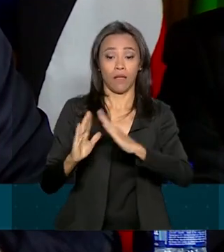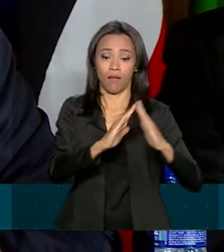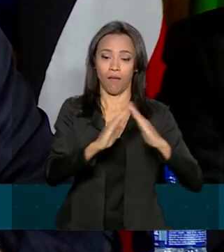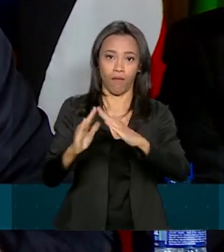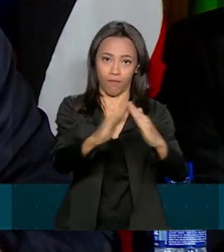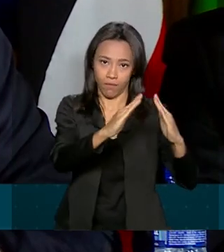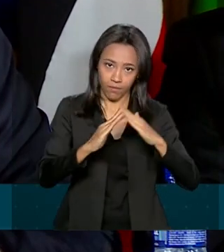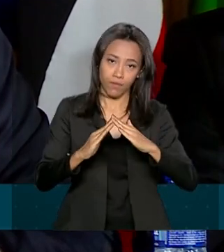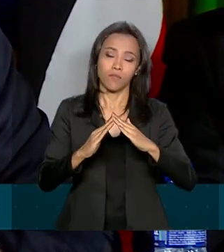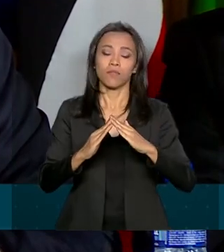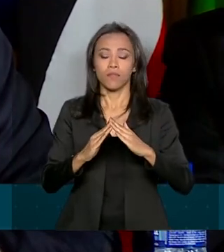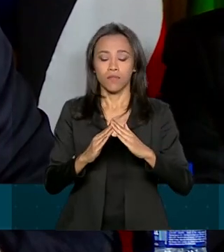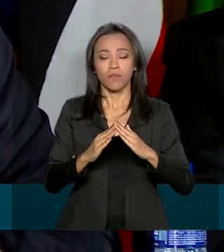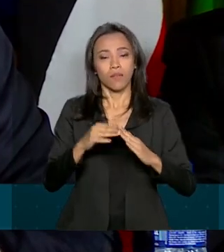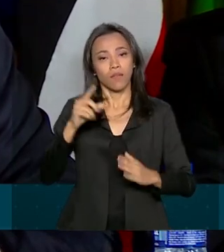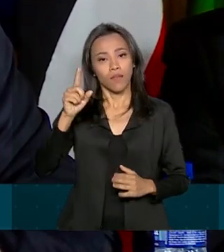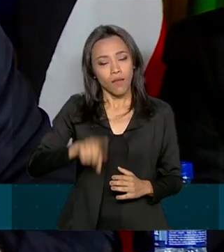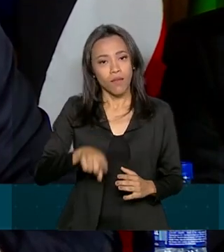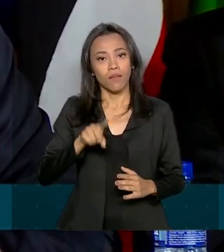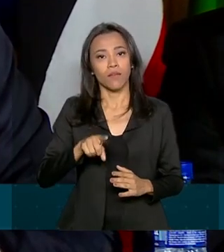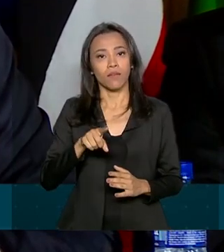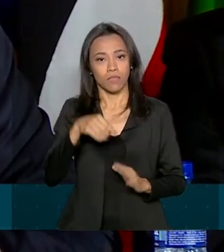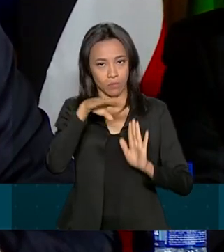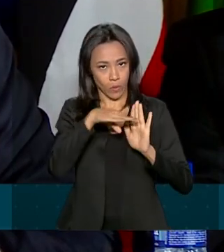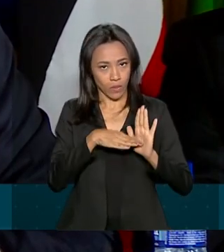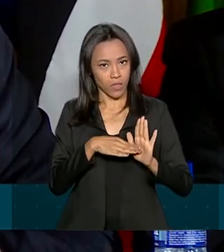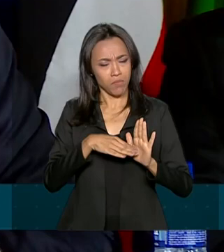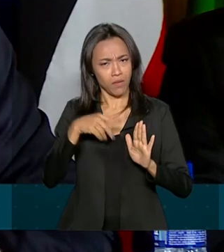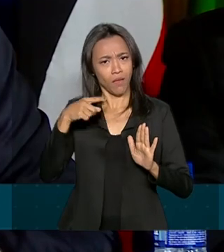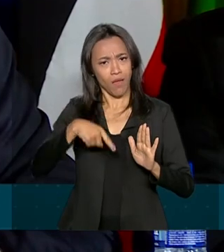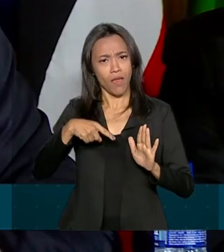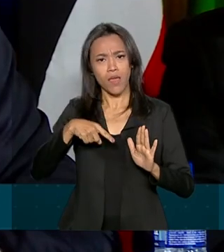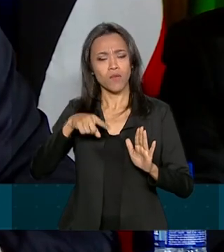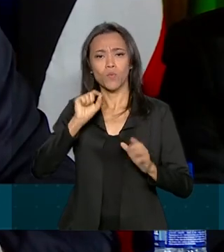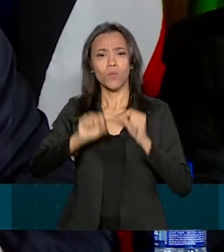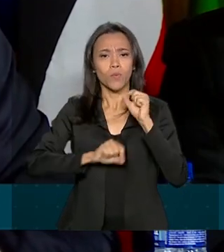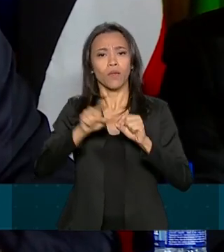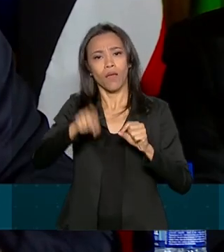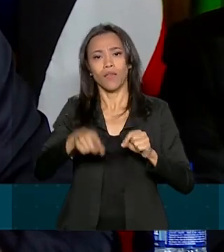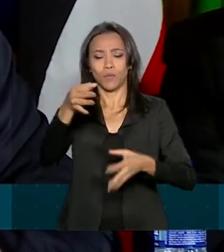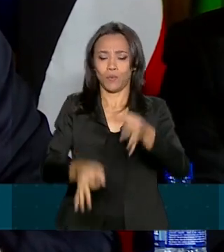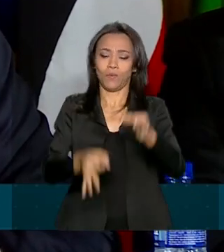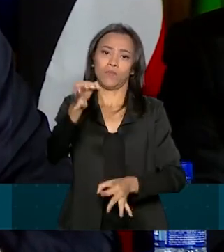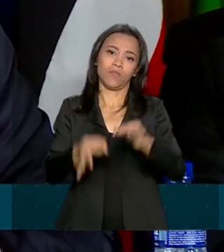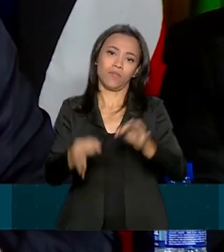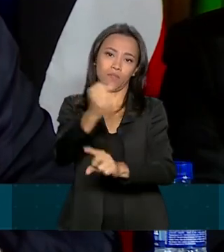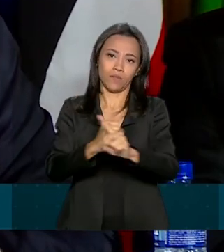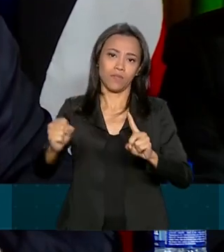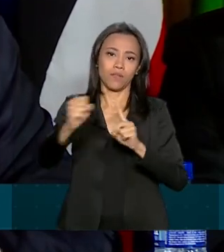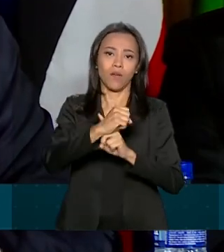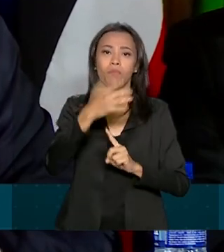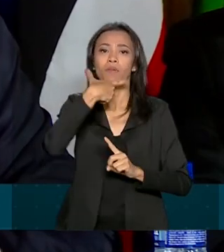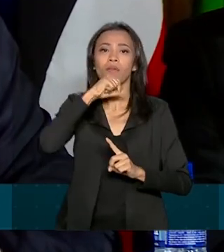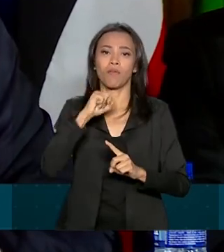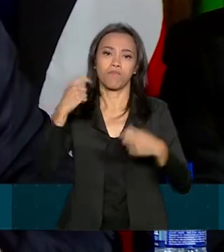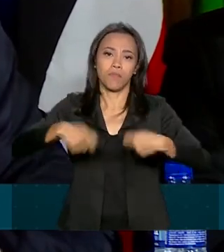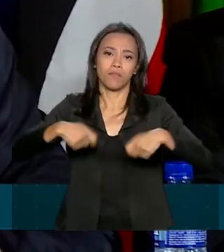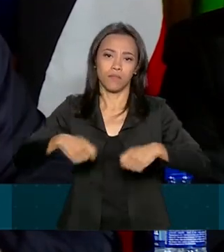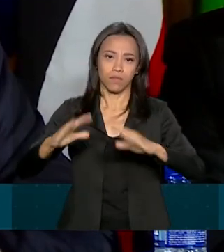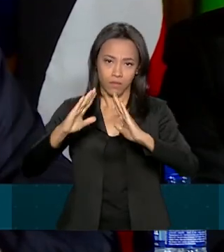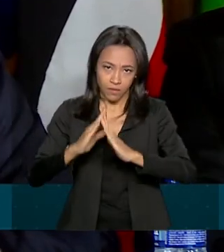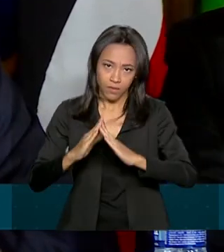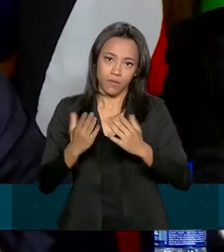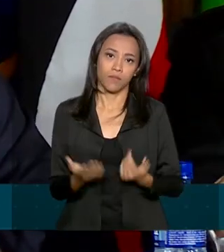de absoluta justiça para com os mais necessitados. Prezado Gilson